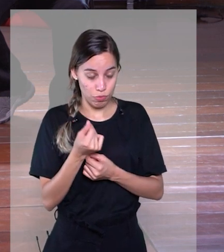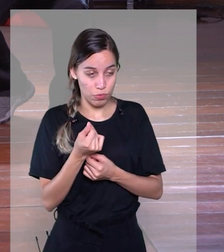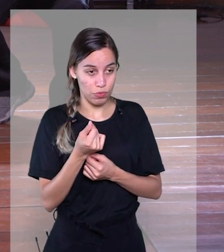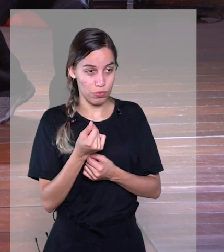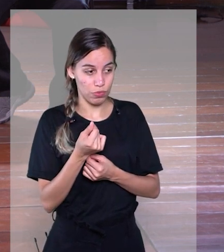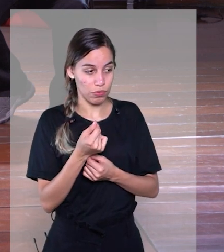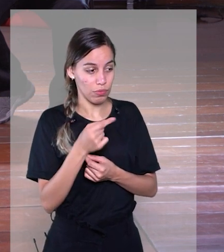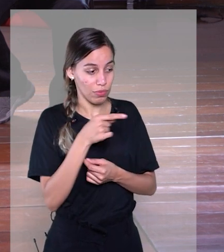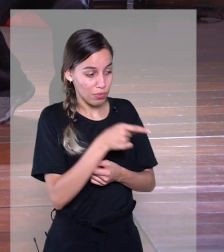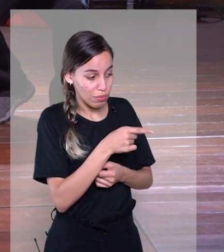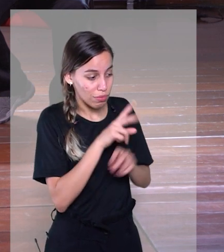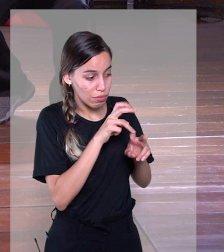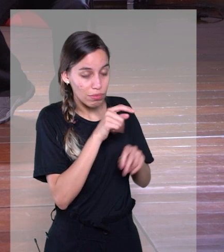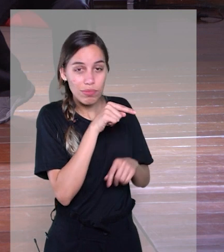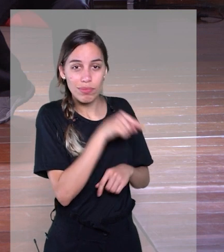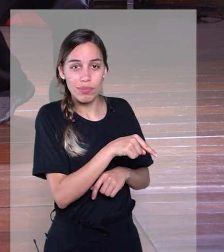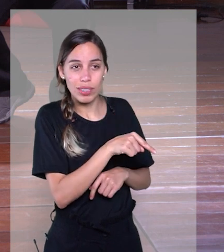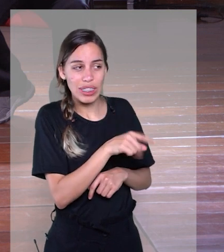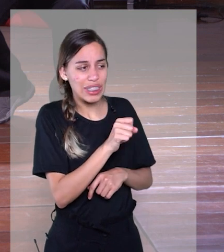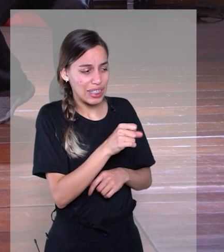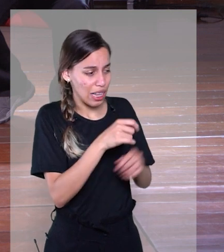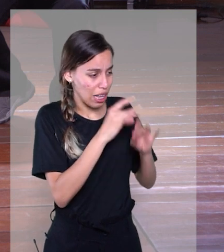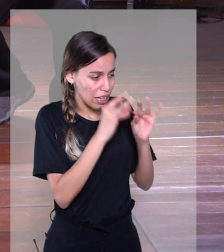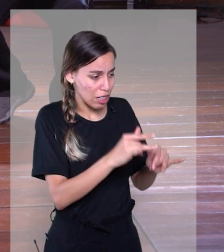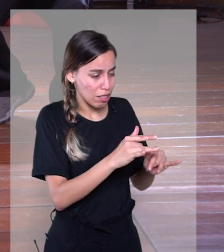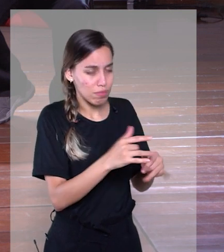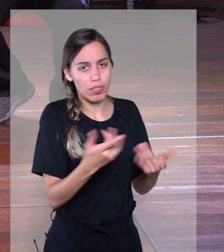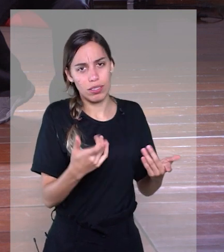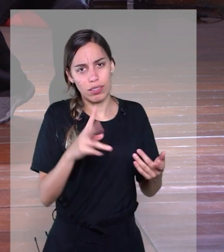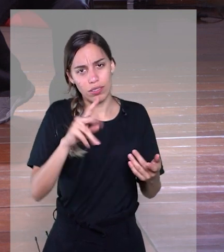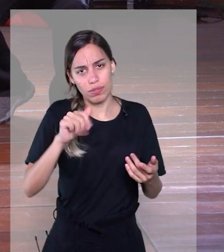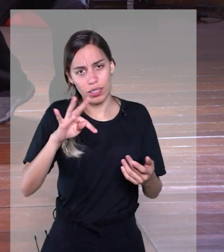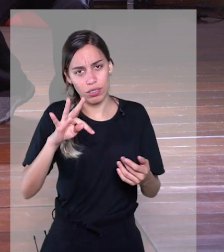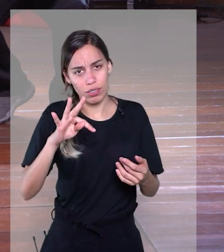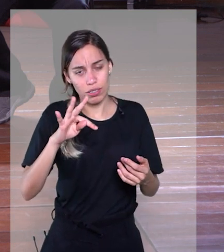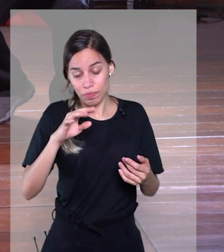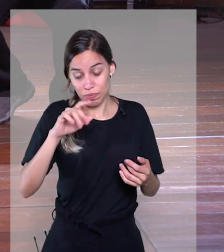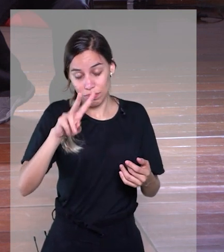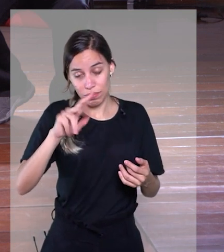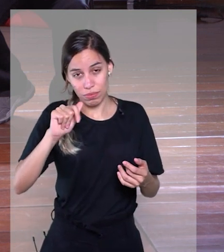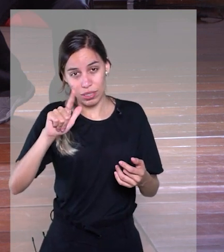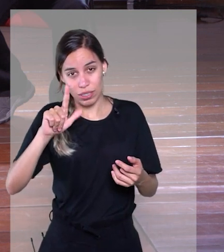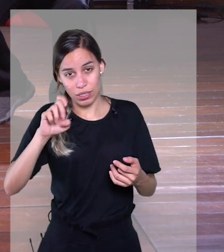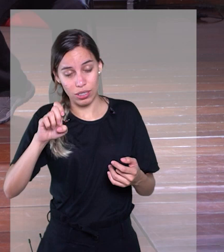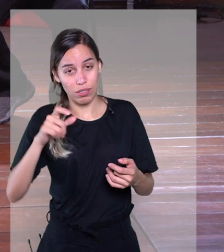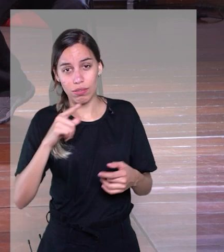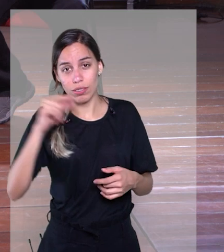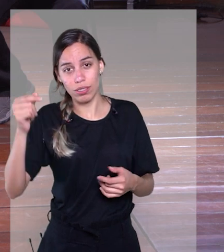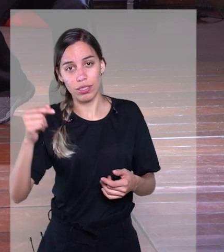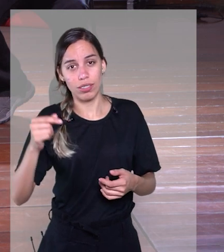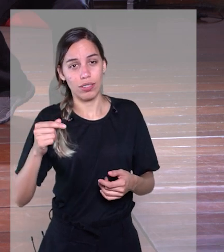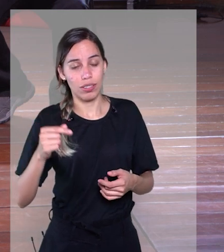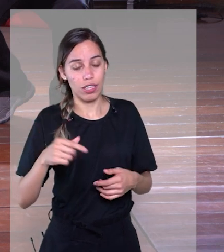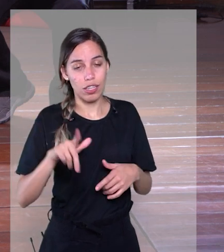reduzir enormemente suas atividades na cidade. Então, o prefeito de Itabira, o Marco Antônio Lage, e de outras administrações